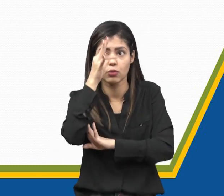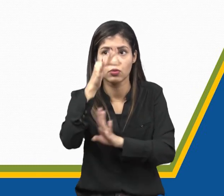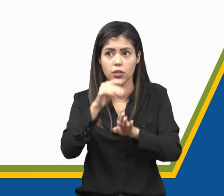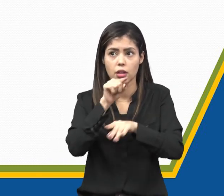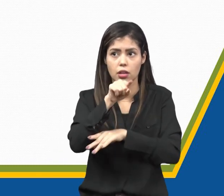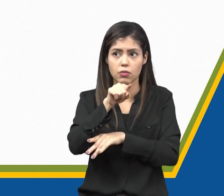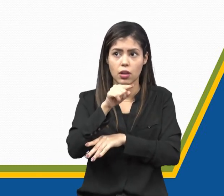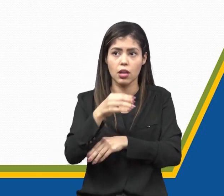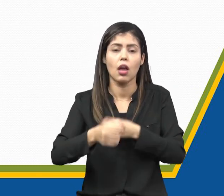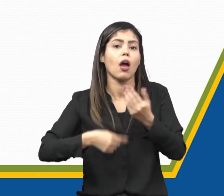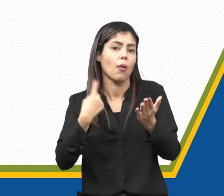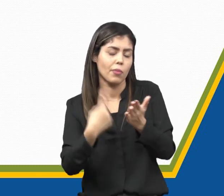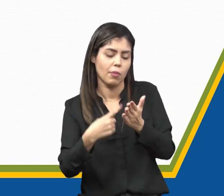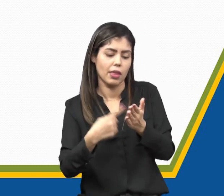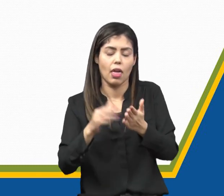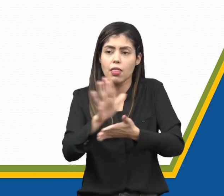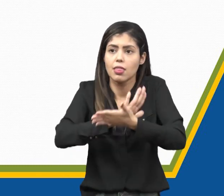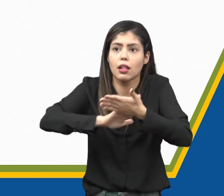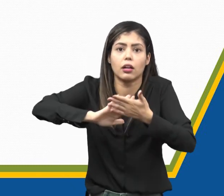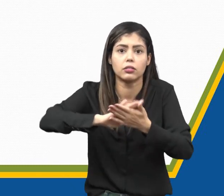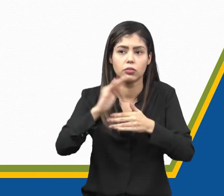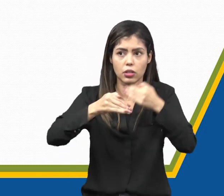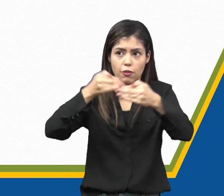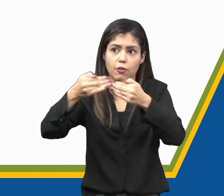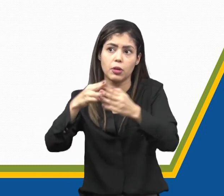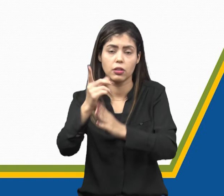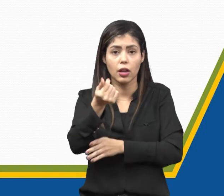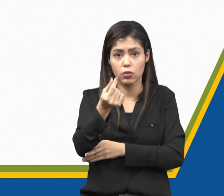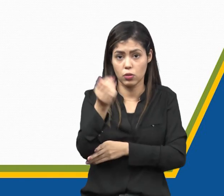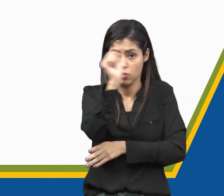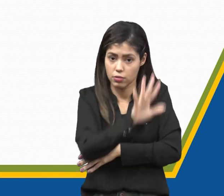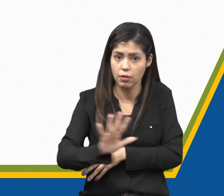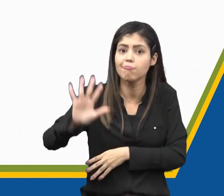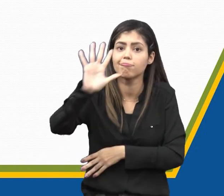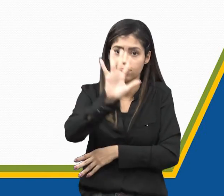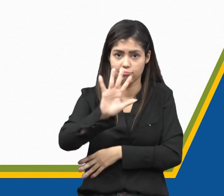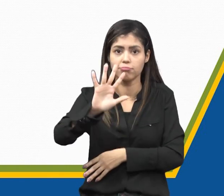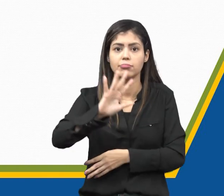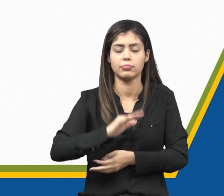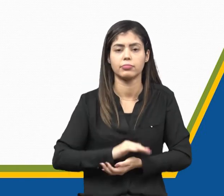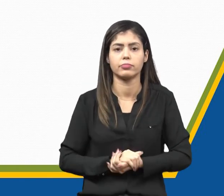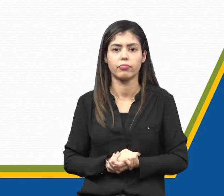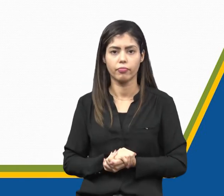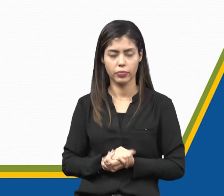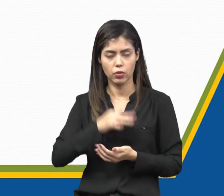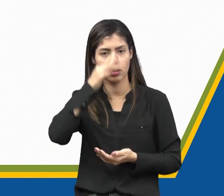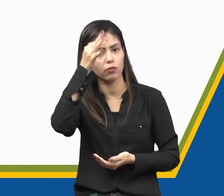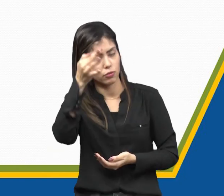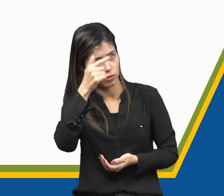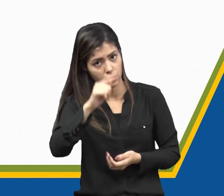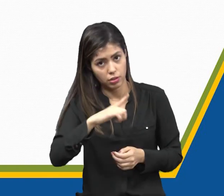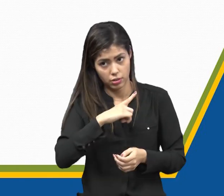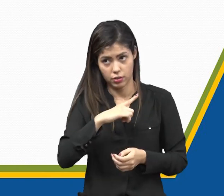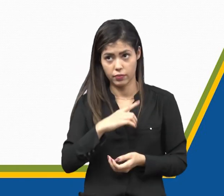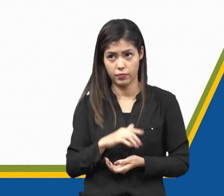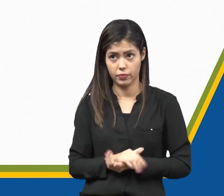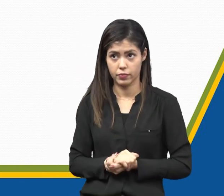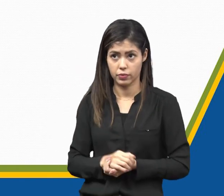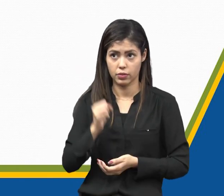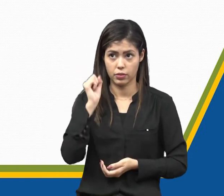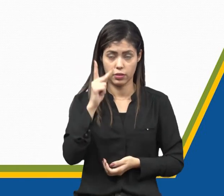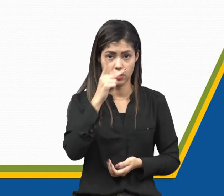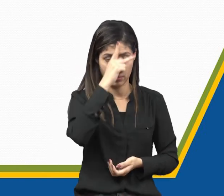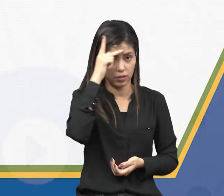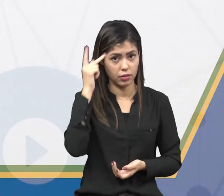futuras, isso sem necessariamente comprometer o desenvolvimento econômico das nações ou das futuras gerações que estão por vir.